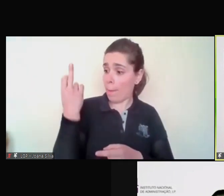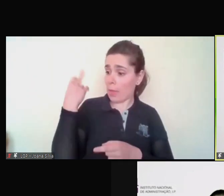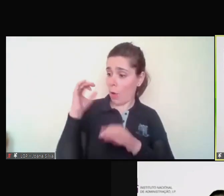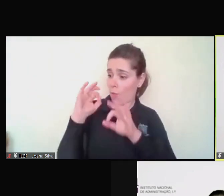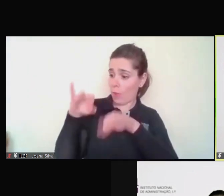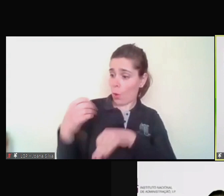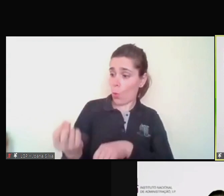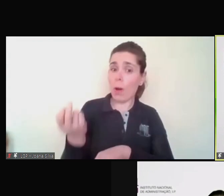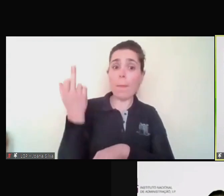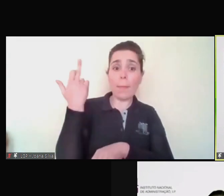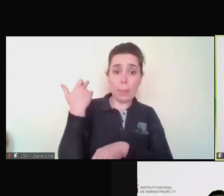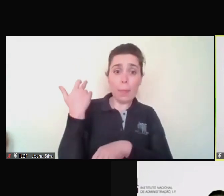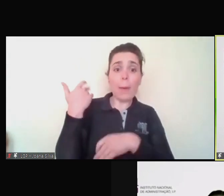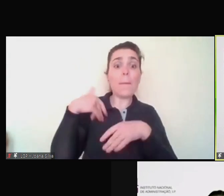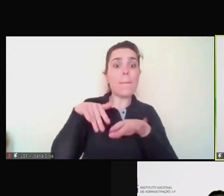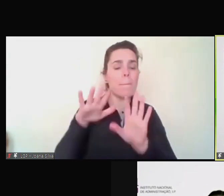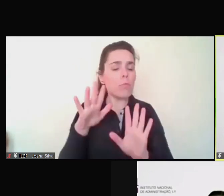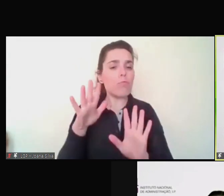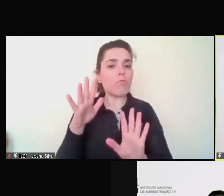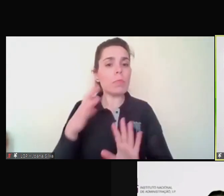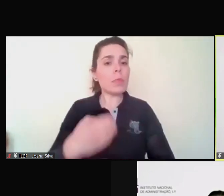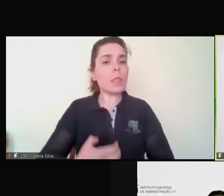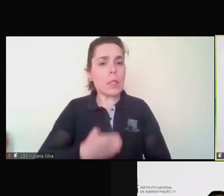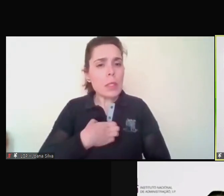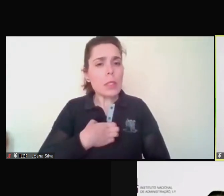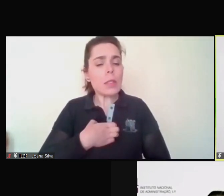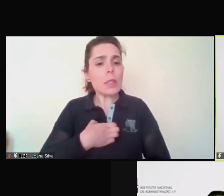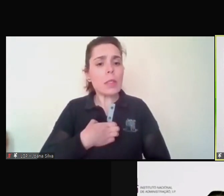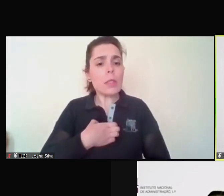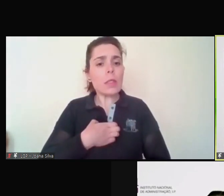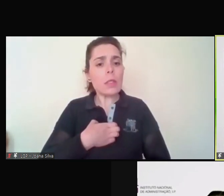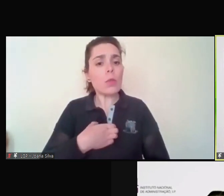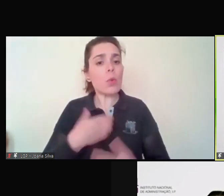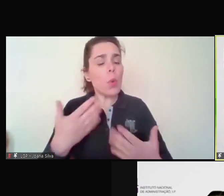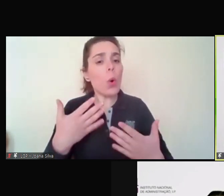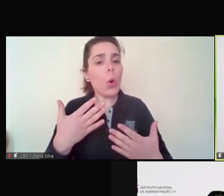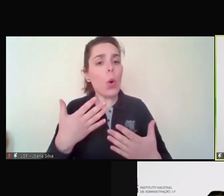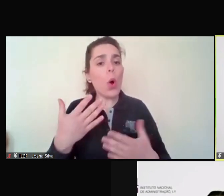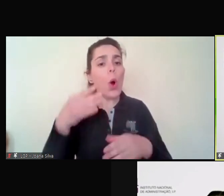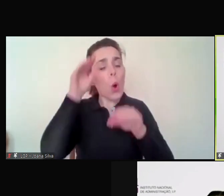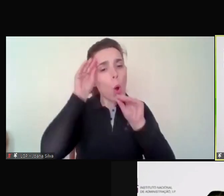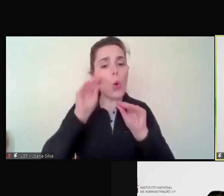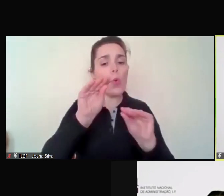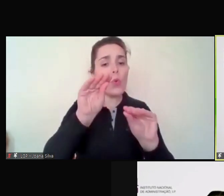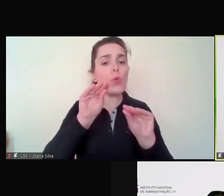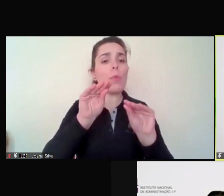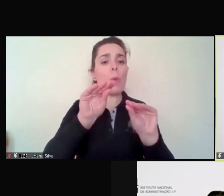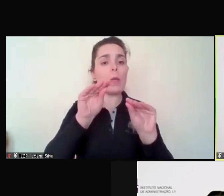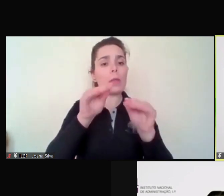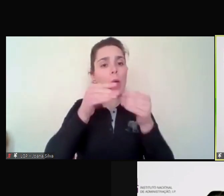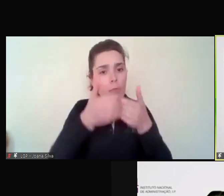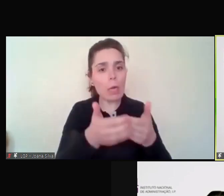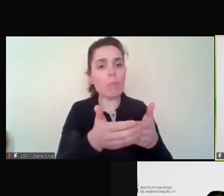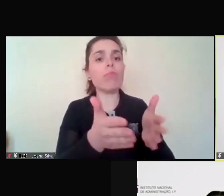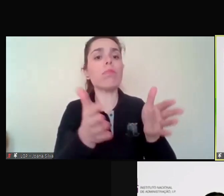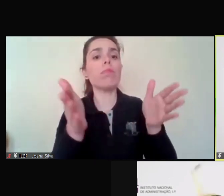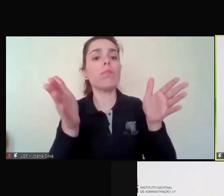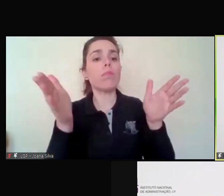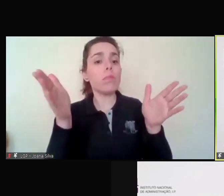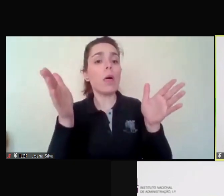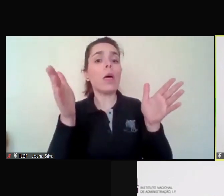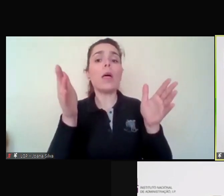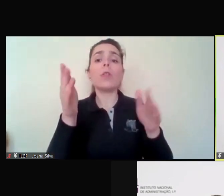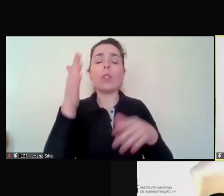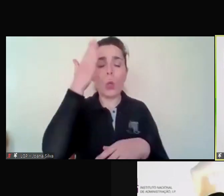queremos nós terá resultados a breve trecho com a dilatação da oferta formativa em matéria de competências digitais, num